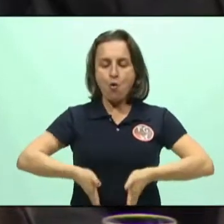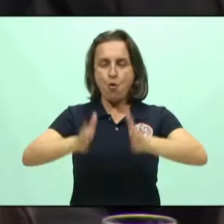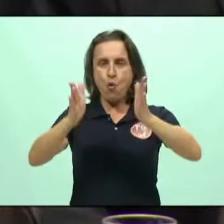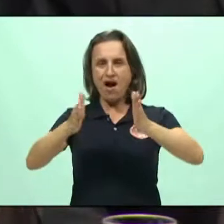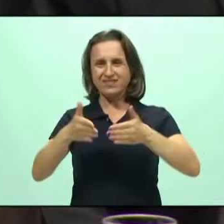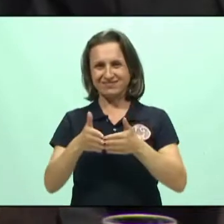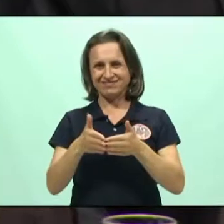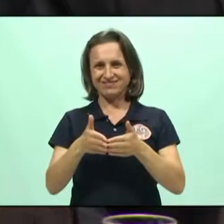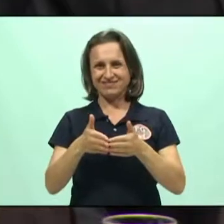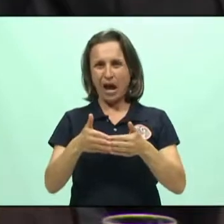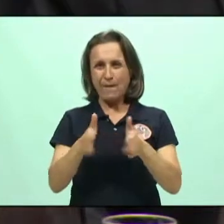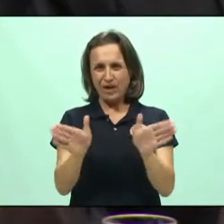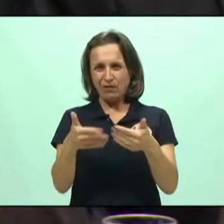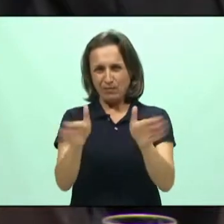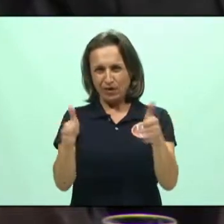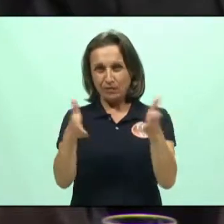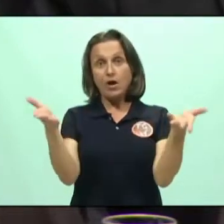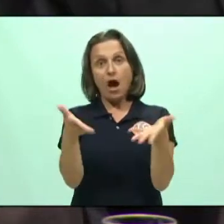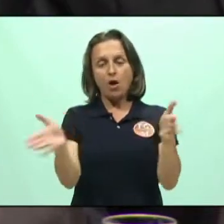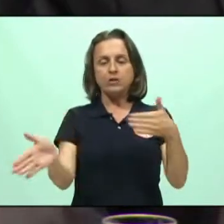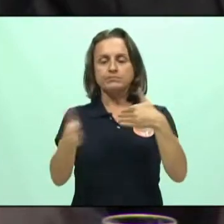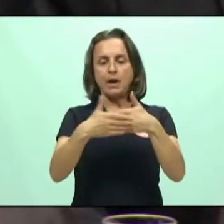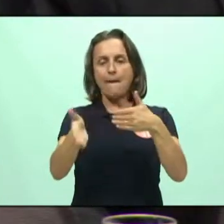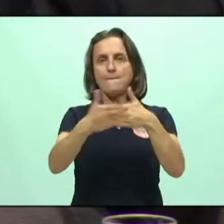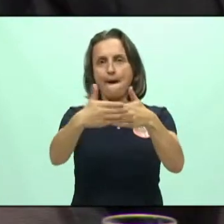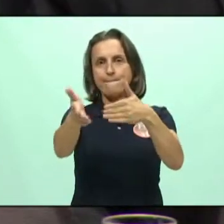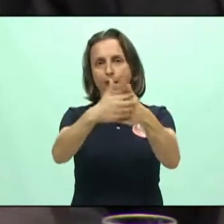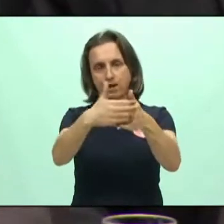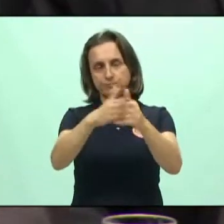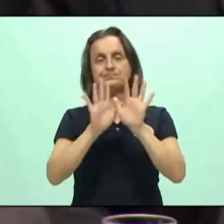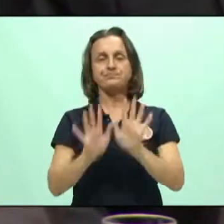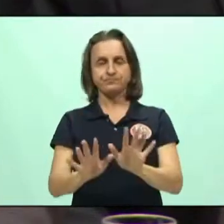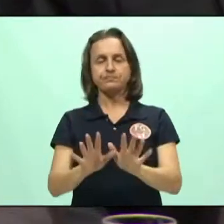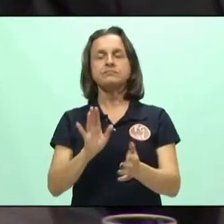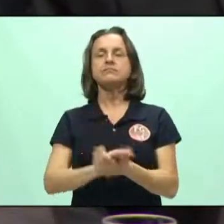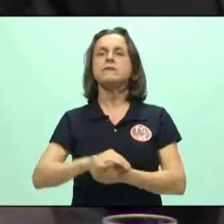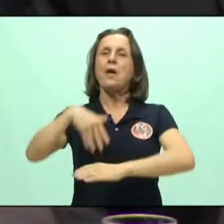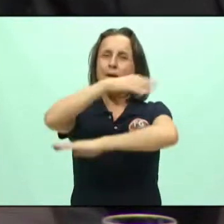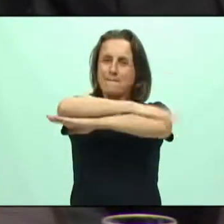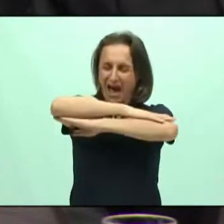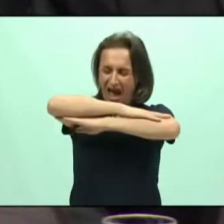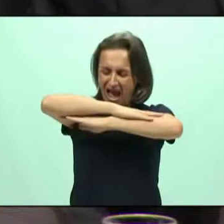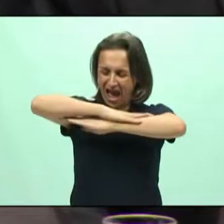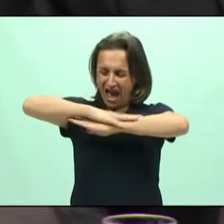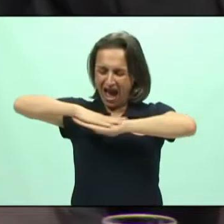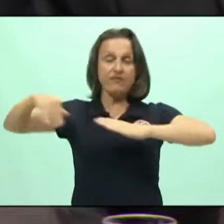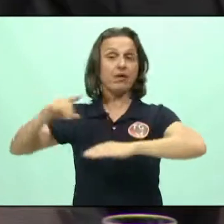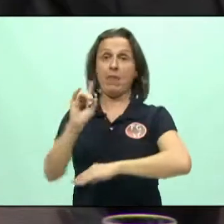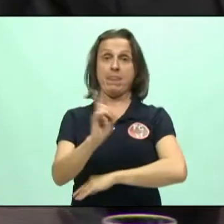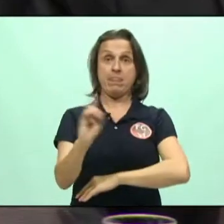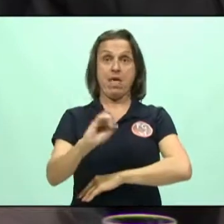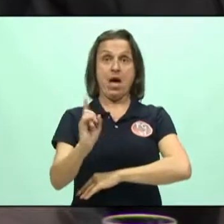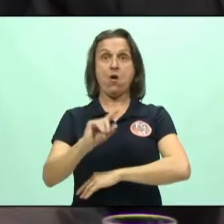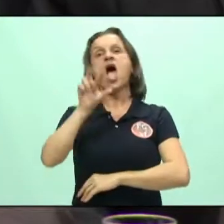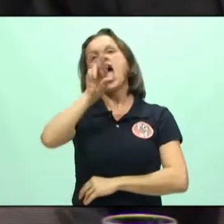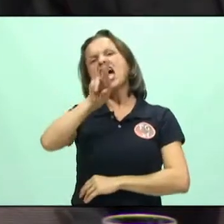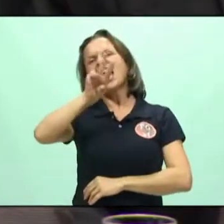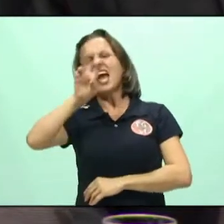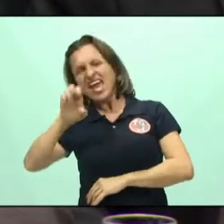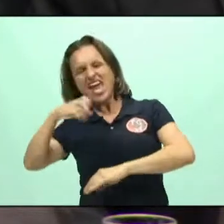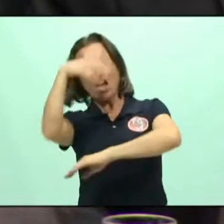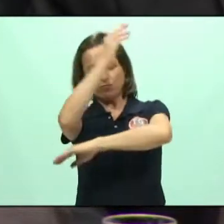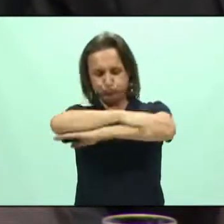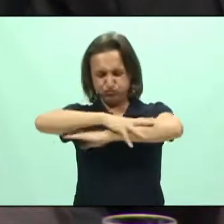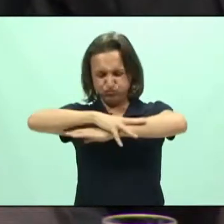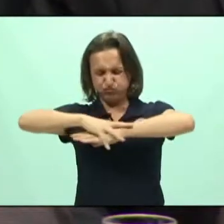agora realmente mesmo com o remendo e não é repavimentação e nem pavimentação Como tá aí na nota do